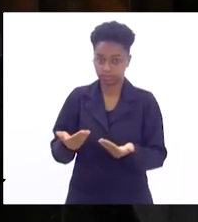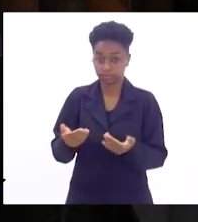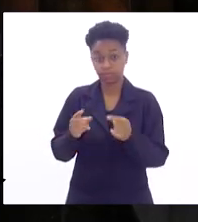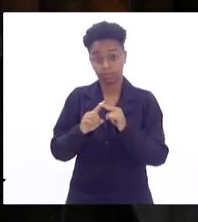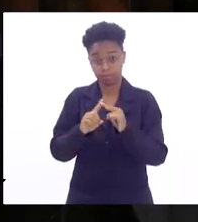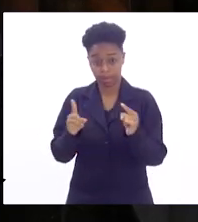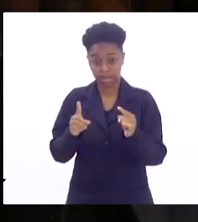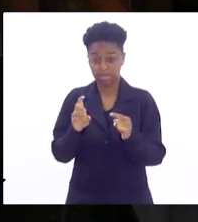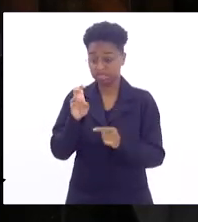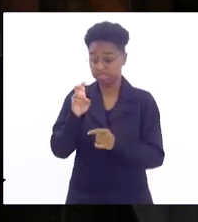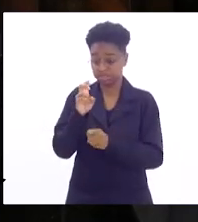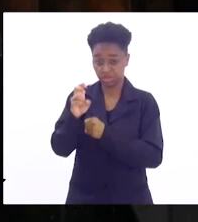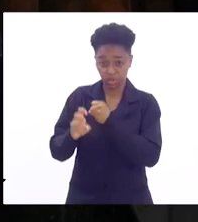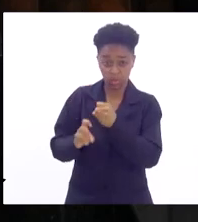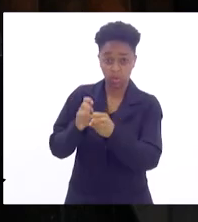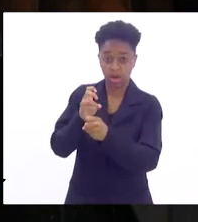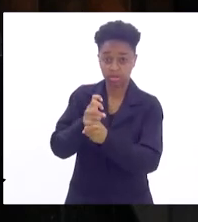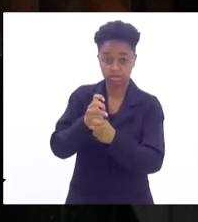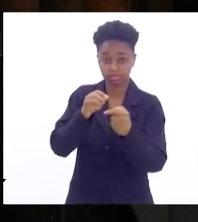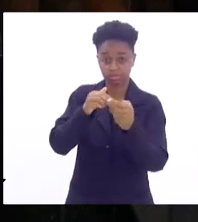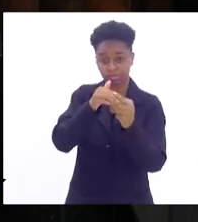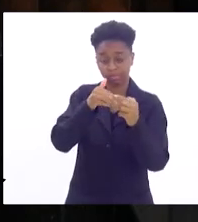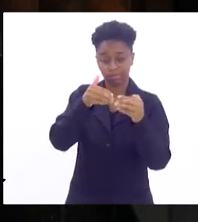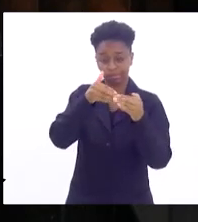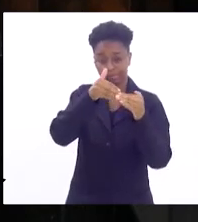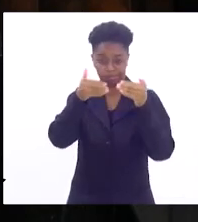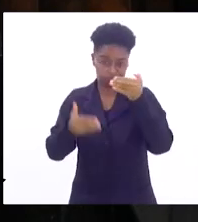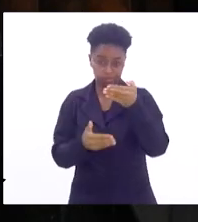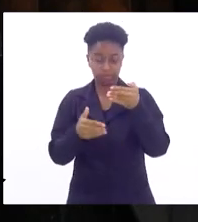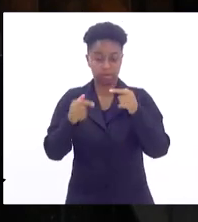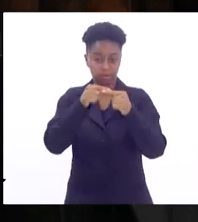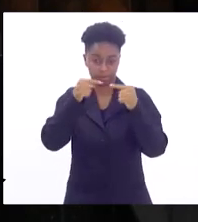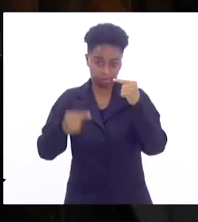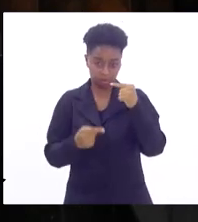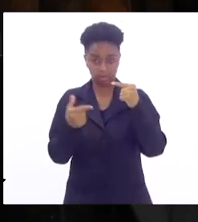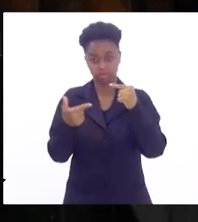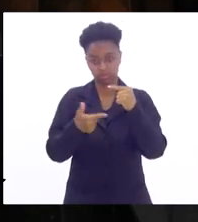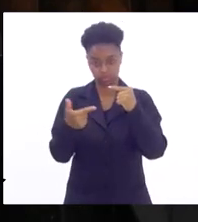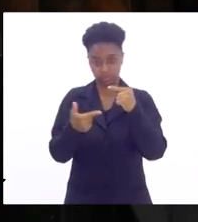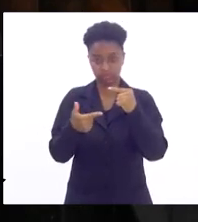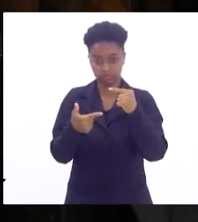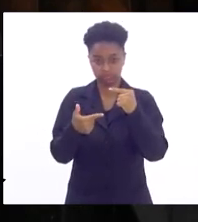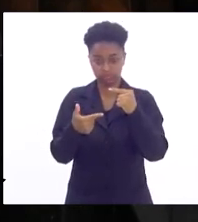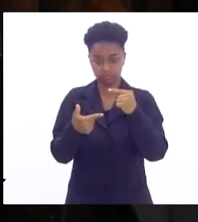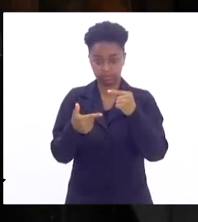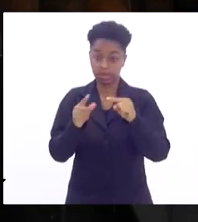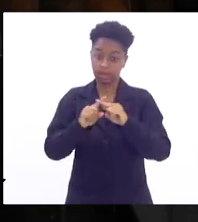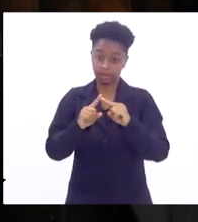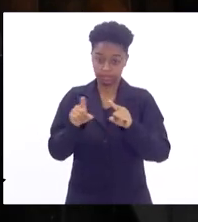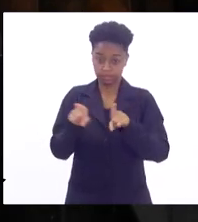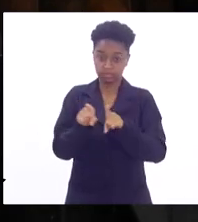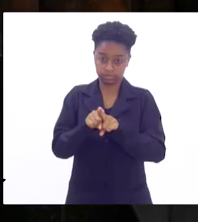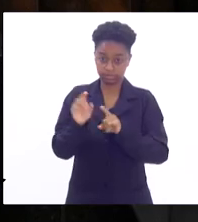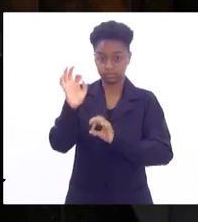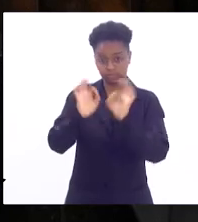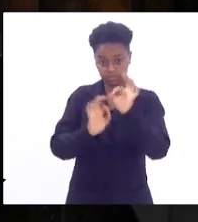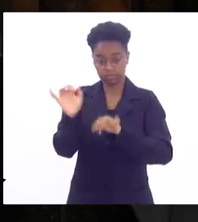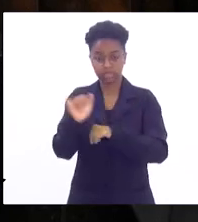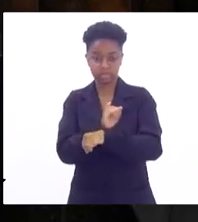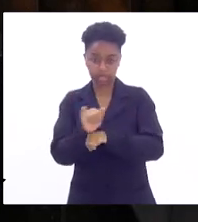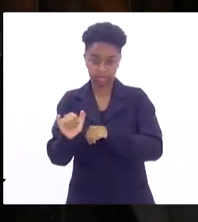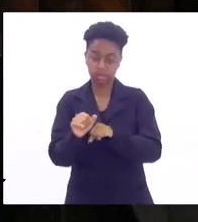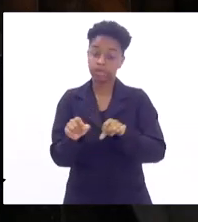em 5 anos a segunda economia também traçou seus planejamentos estratégicos e a tecnologia